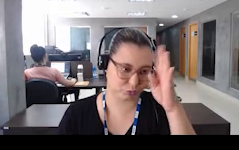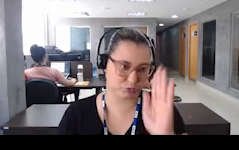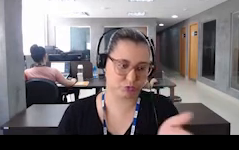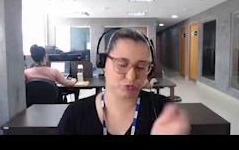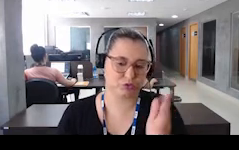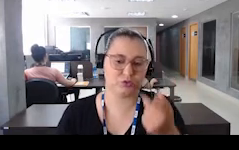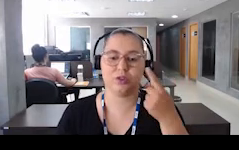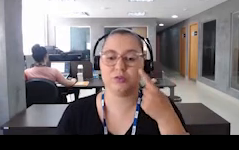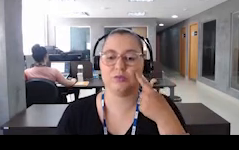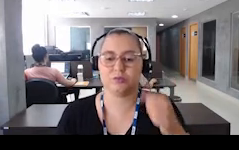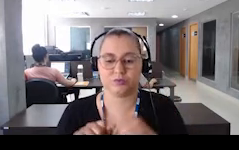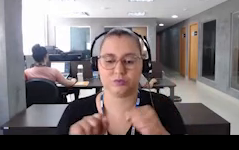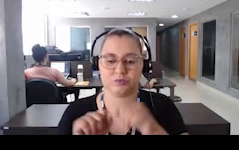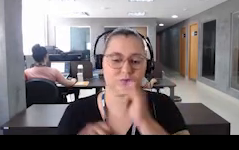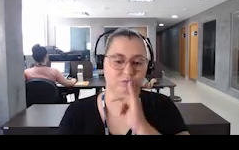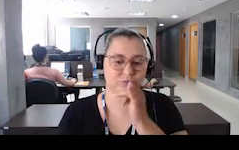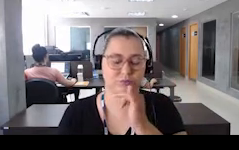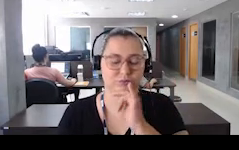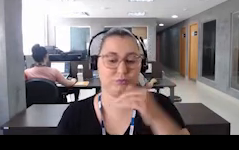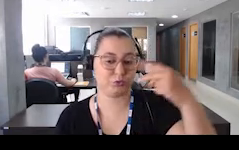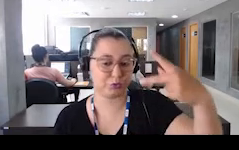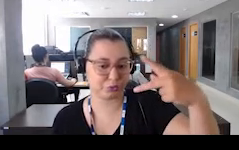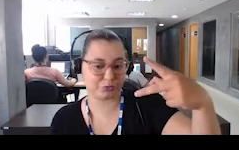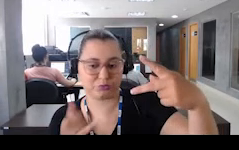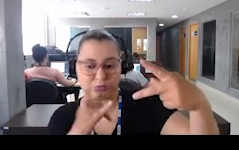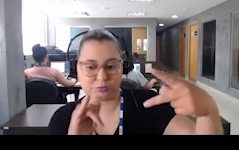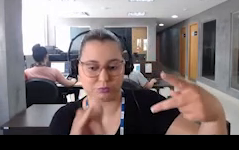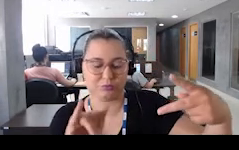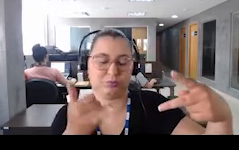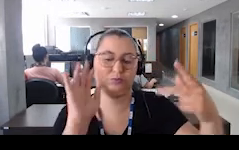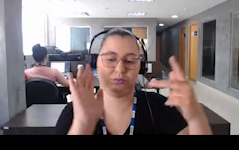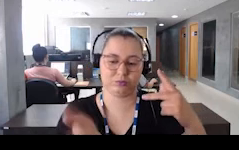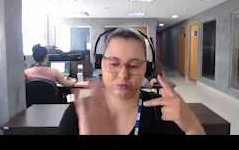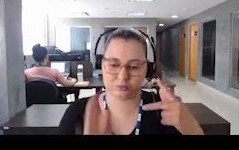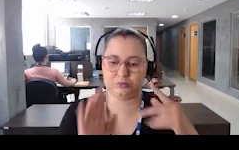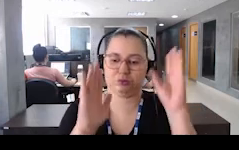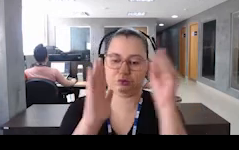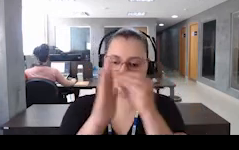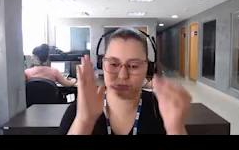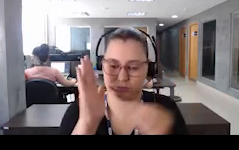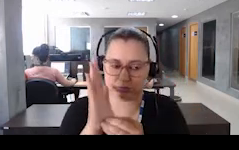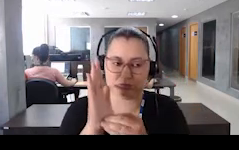ó, usando informações de quê? De potência elétrica. Tá aqui embaixo, ó.